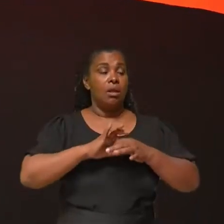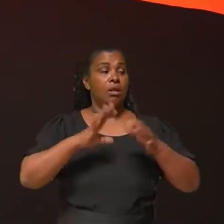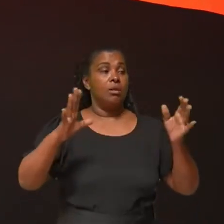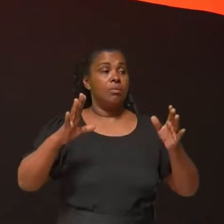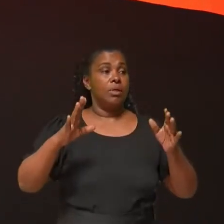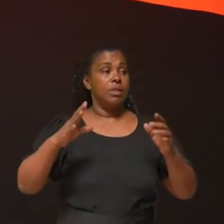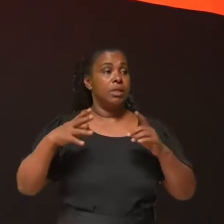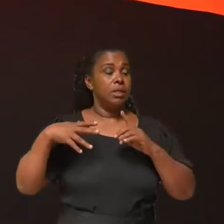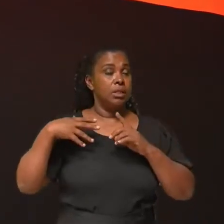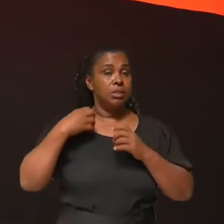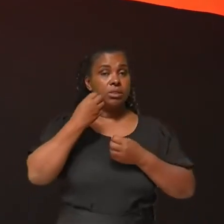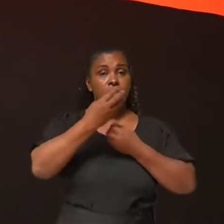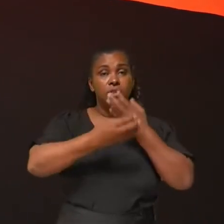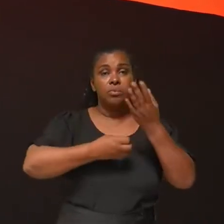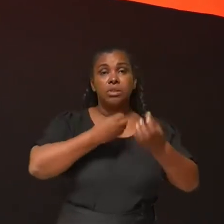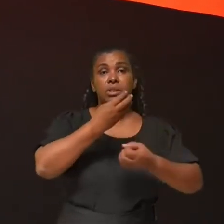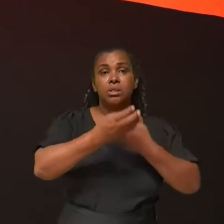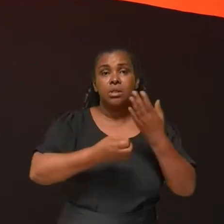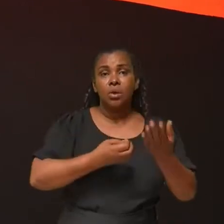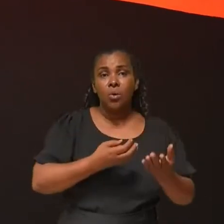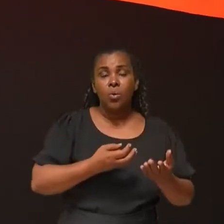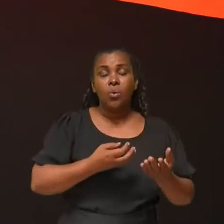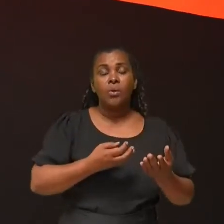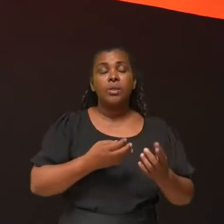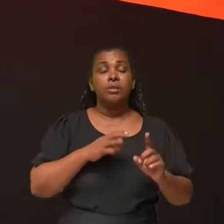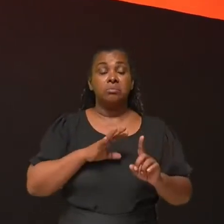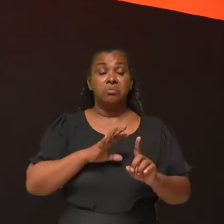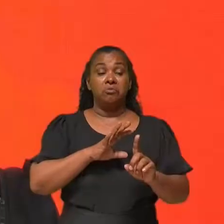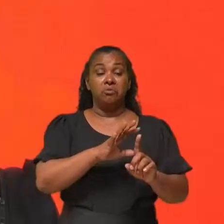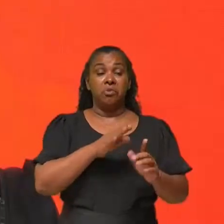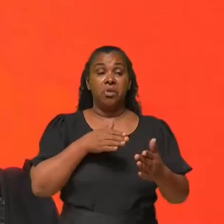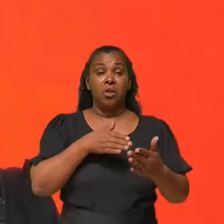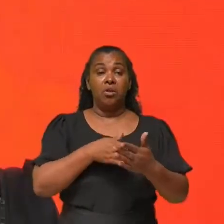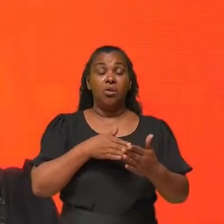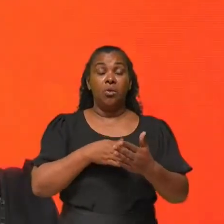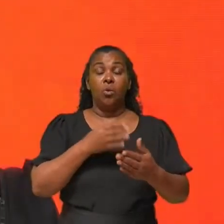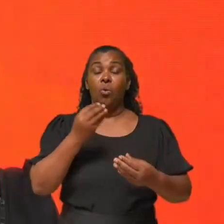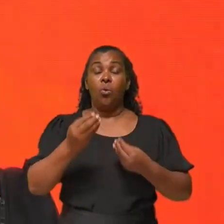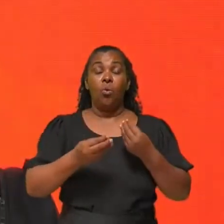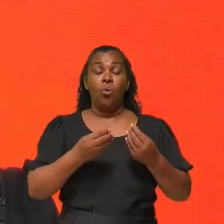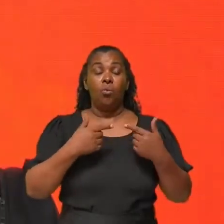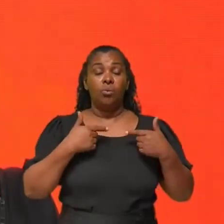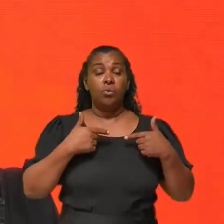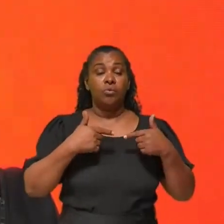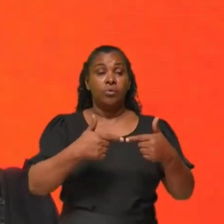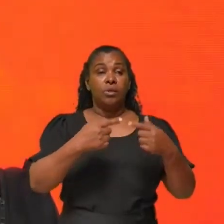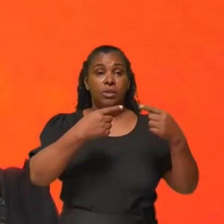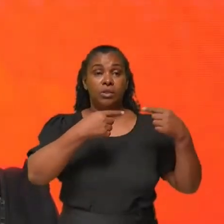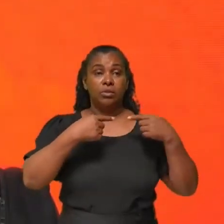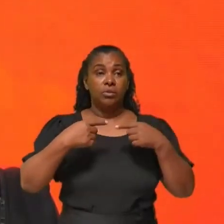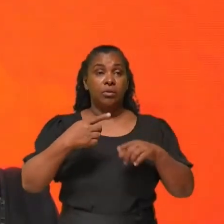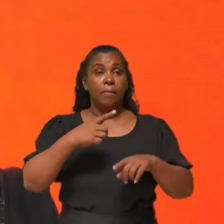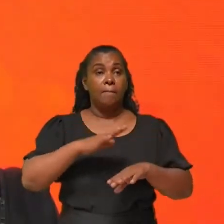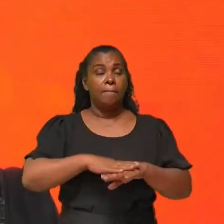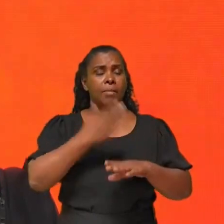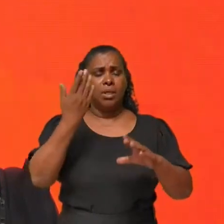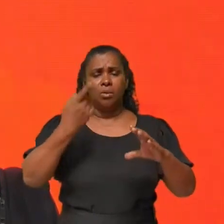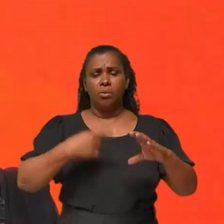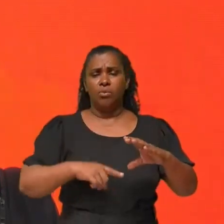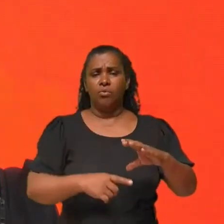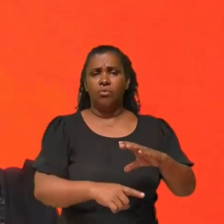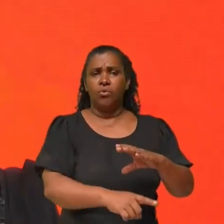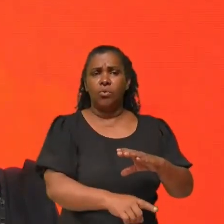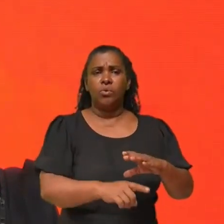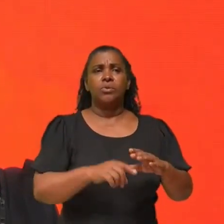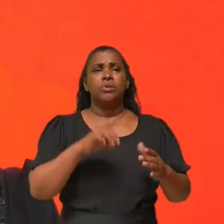nossa limitação de como nós estamos enfrentando esse debate, que é muito mais profundo e essencialmente estratégico do modelo